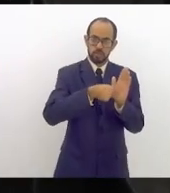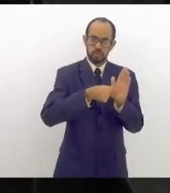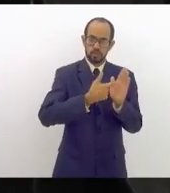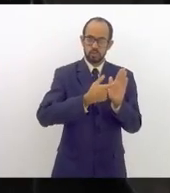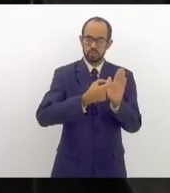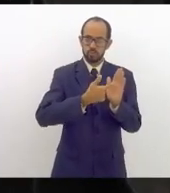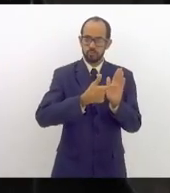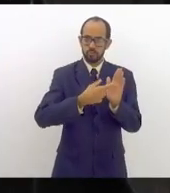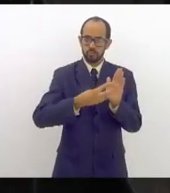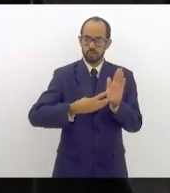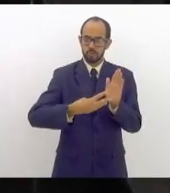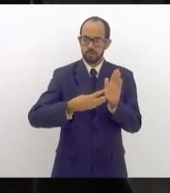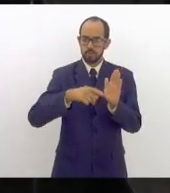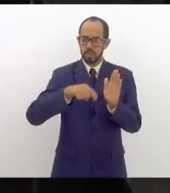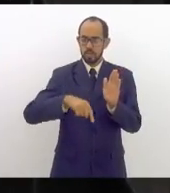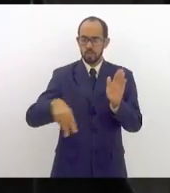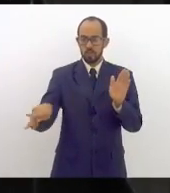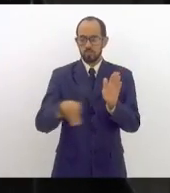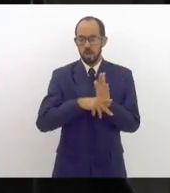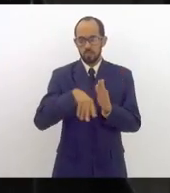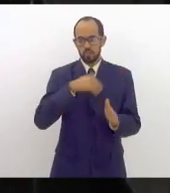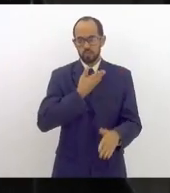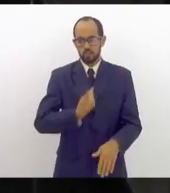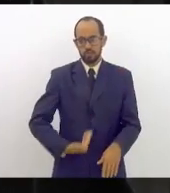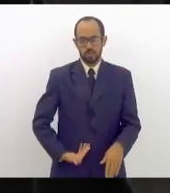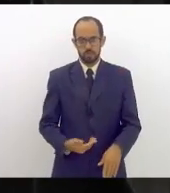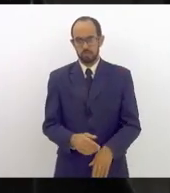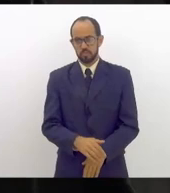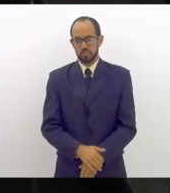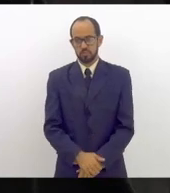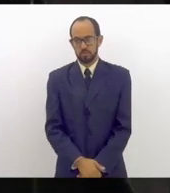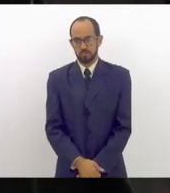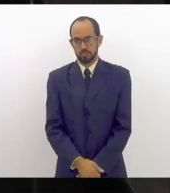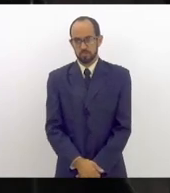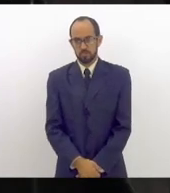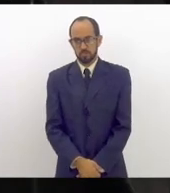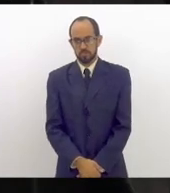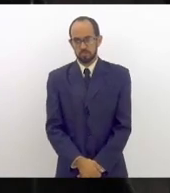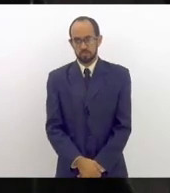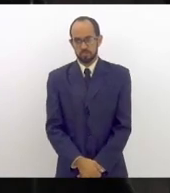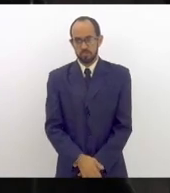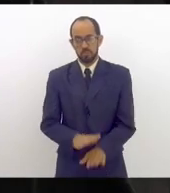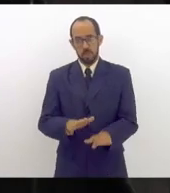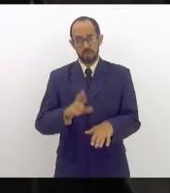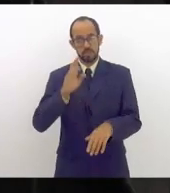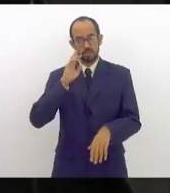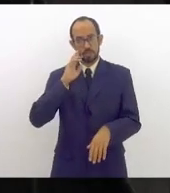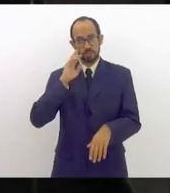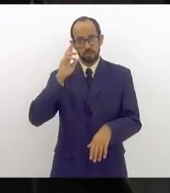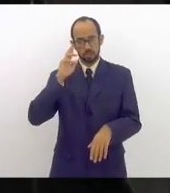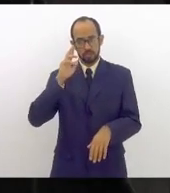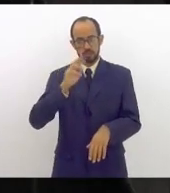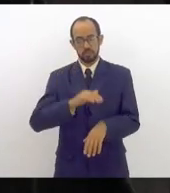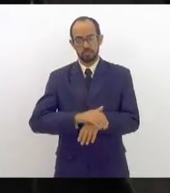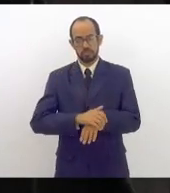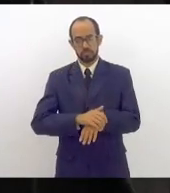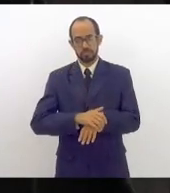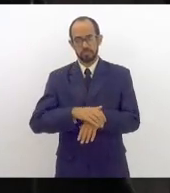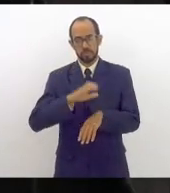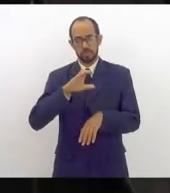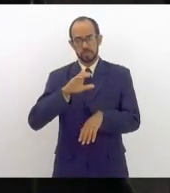é o próprio governo. Mas, senhoras e senhores, a